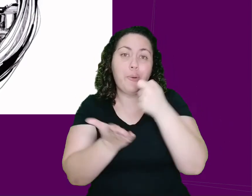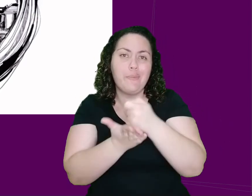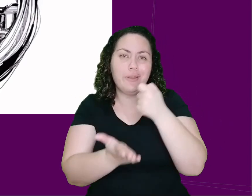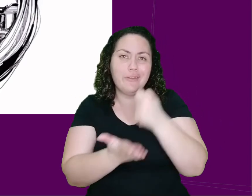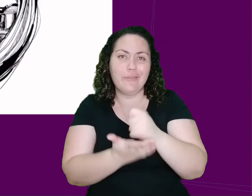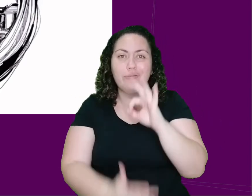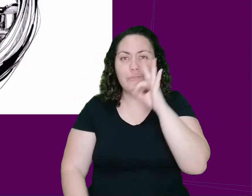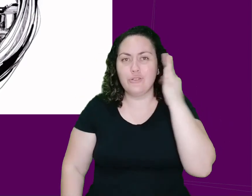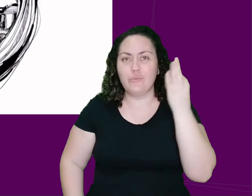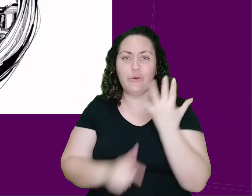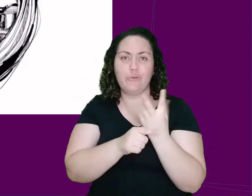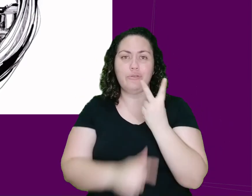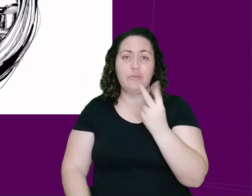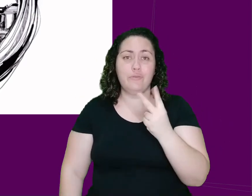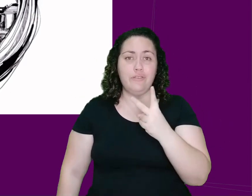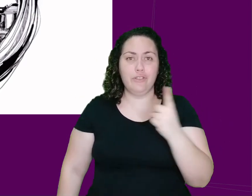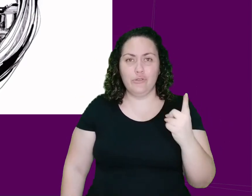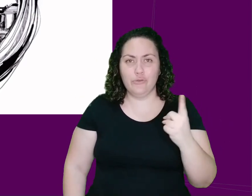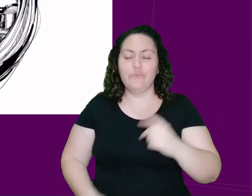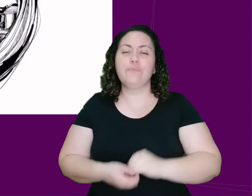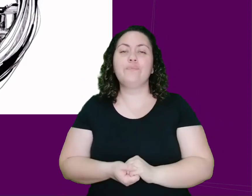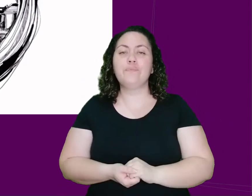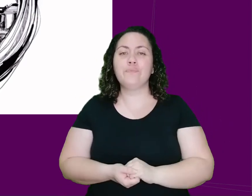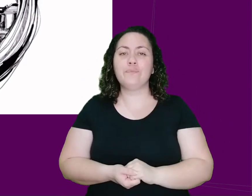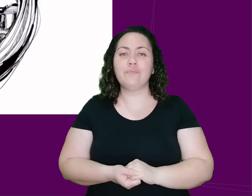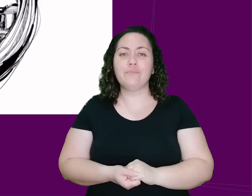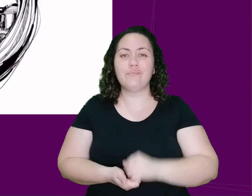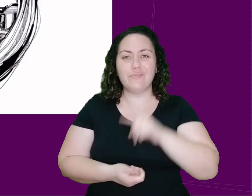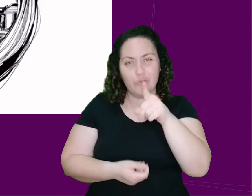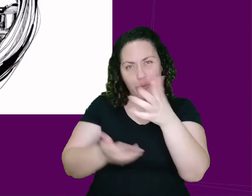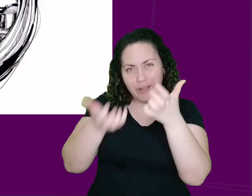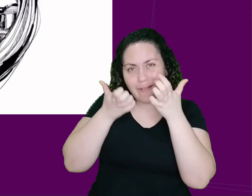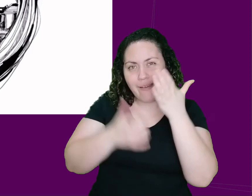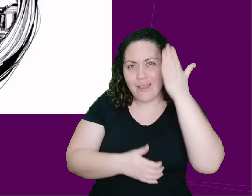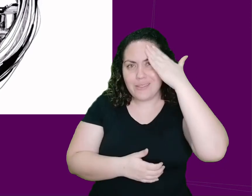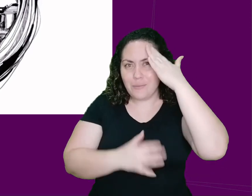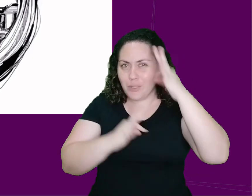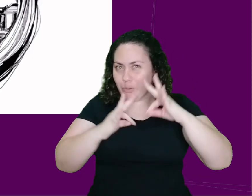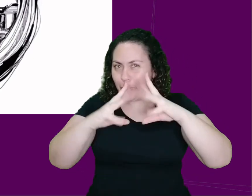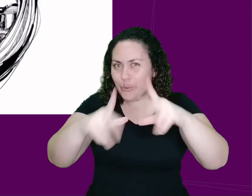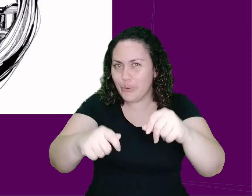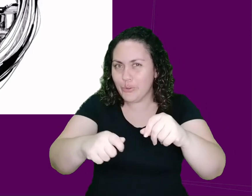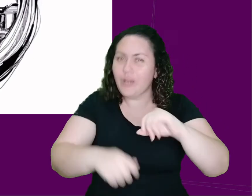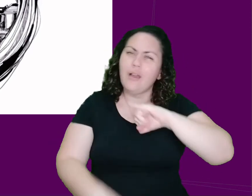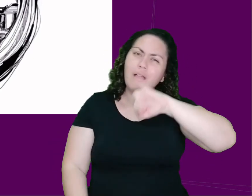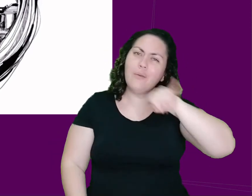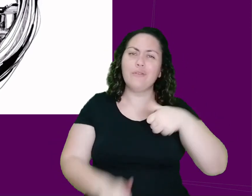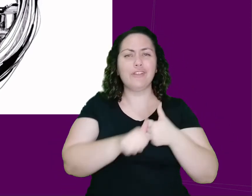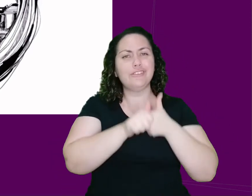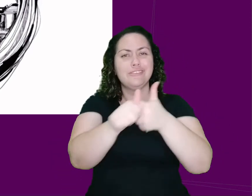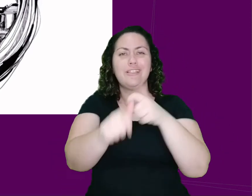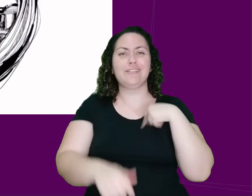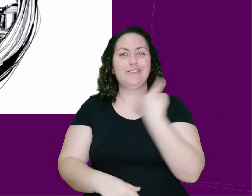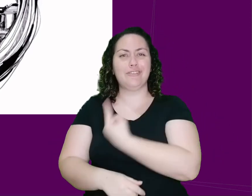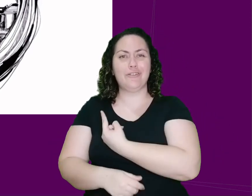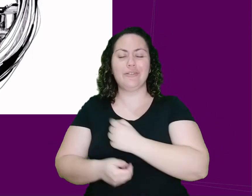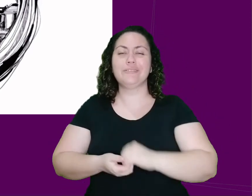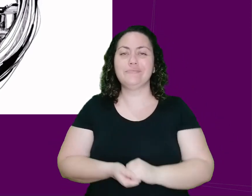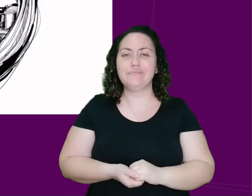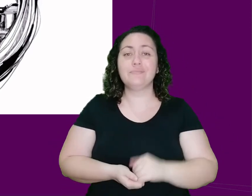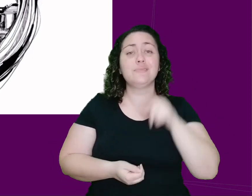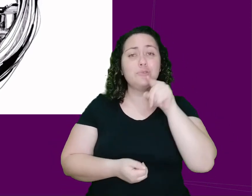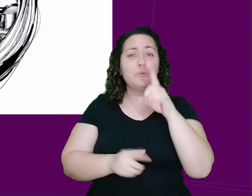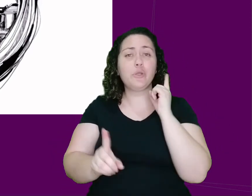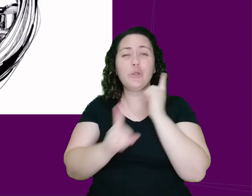obrigatórias do vestibular da URGS 2021. Quer ficar por dentro de tudo? Aproveita e segue a